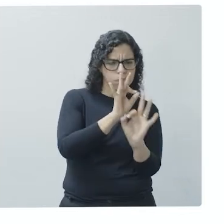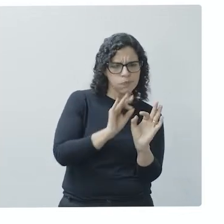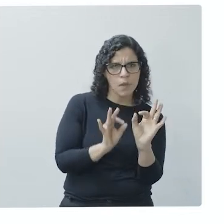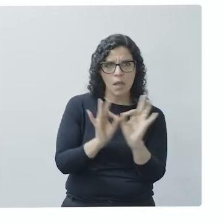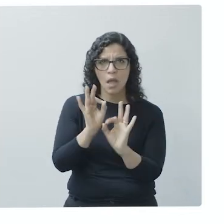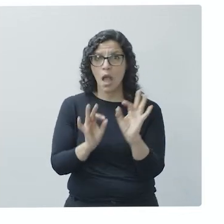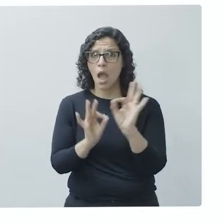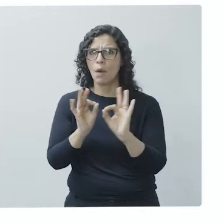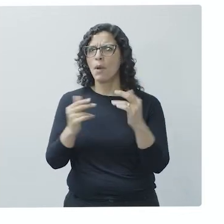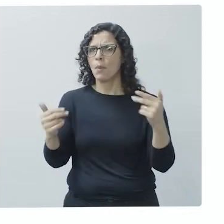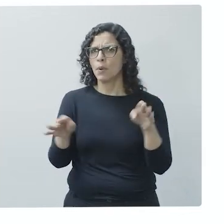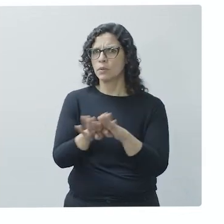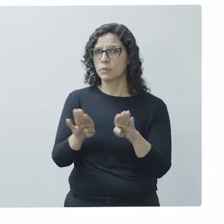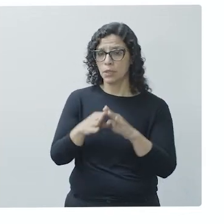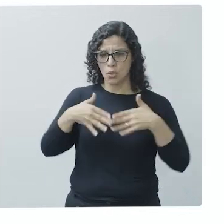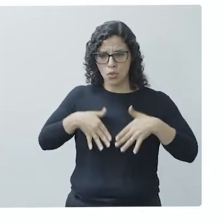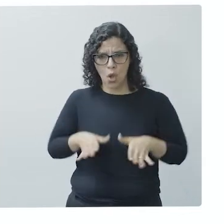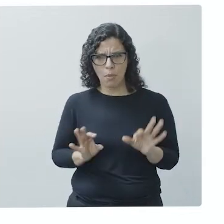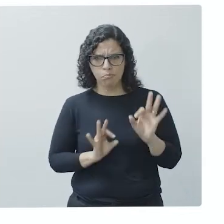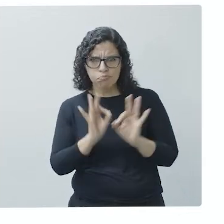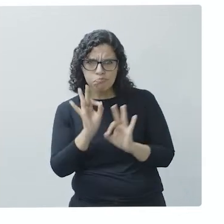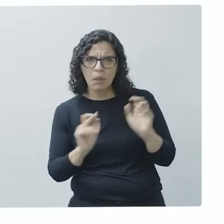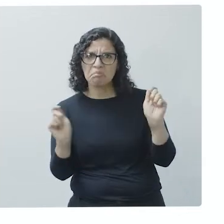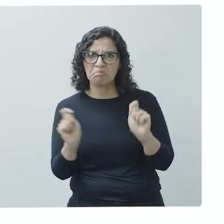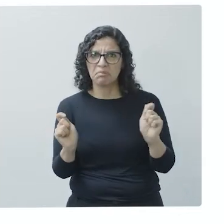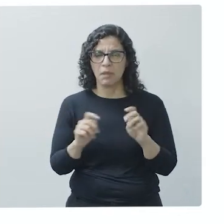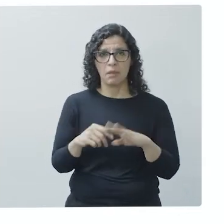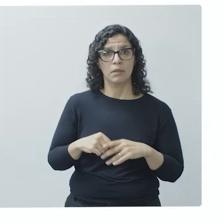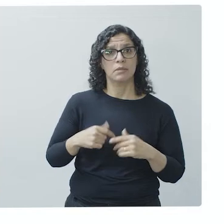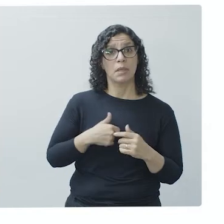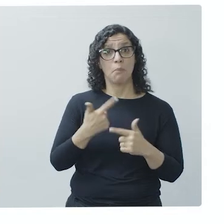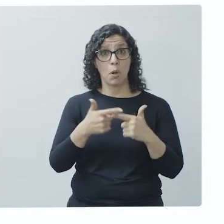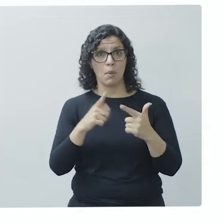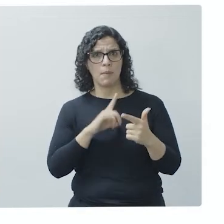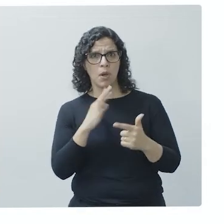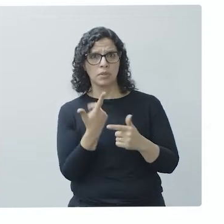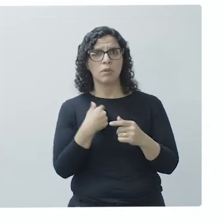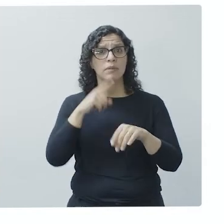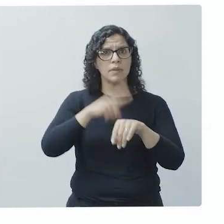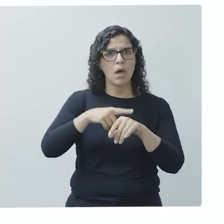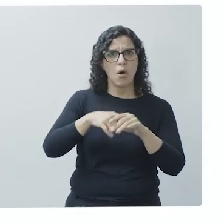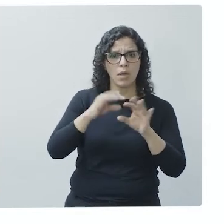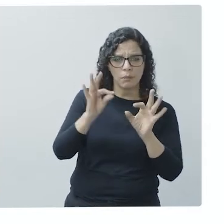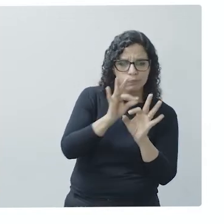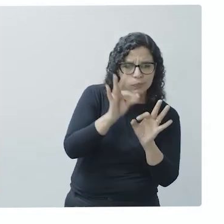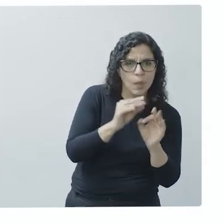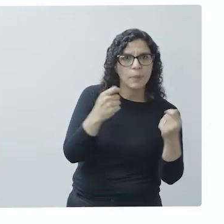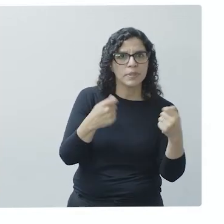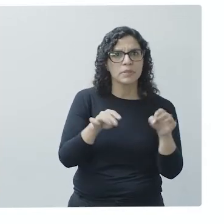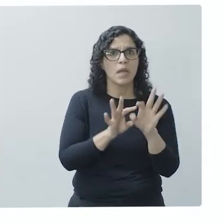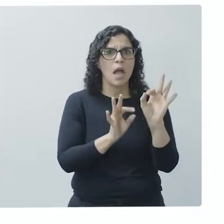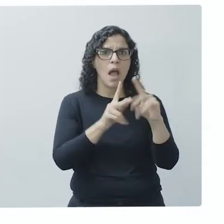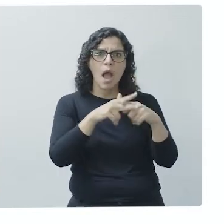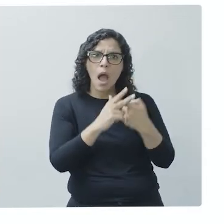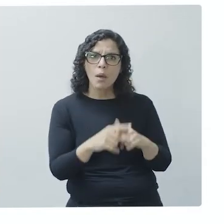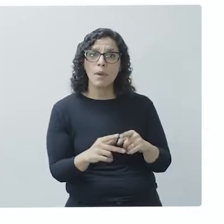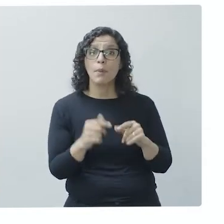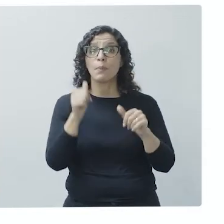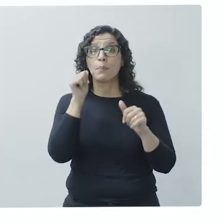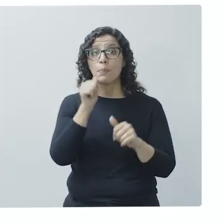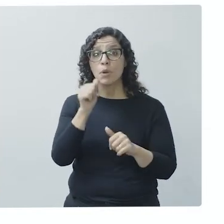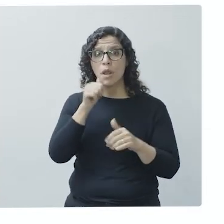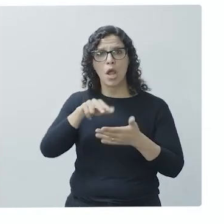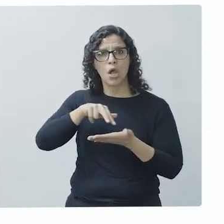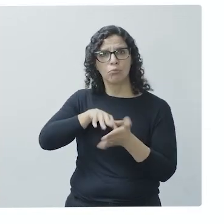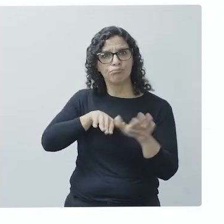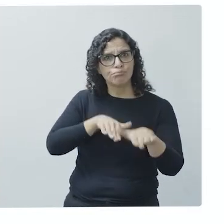algum ajuste momentâneo. Alguma coisa que aconteça ali, algum acidente talvez que aconteça, que a costureira está indo junto.